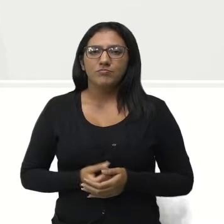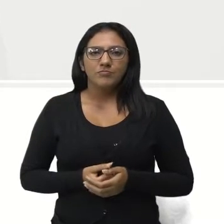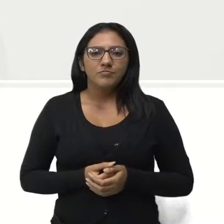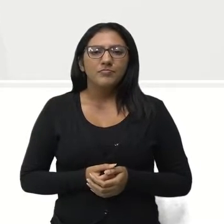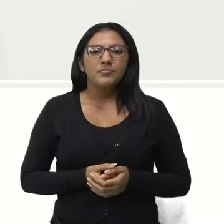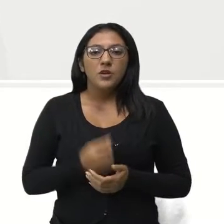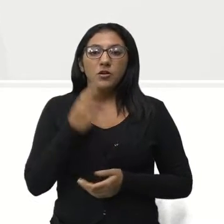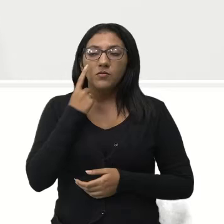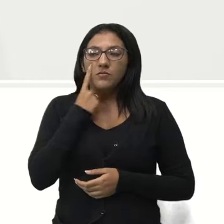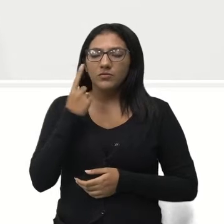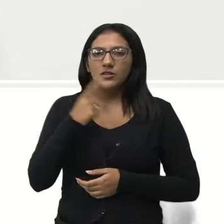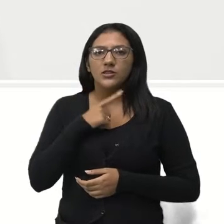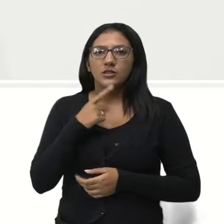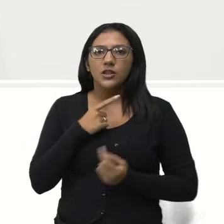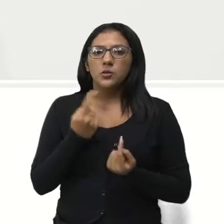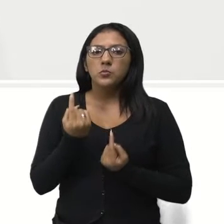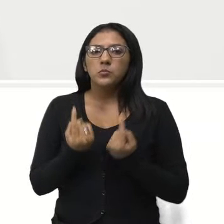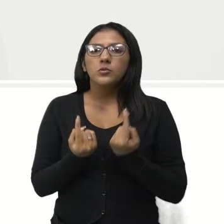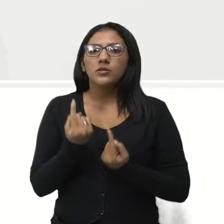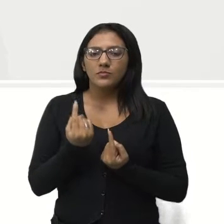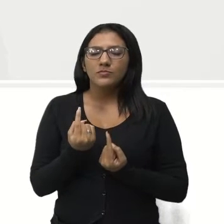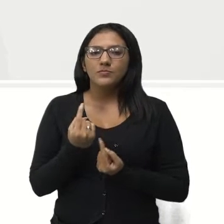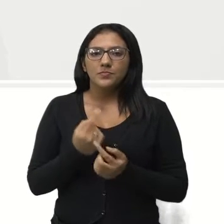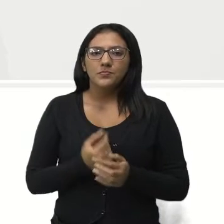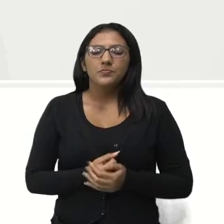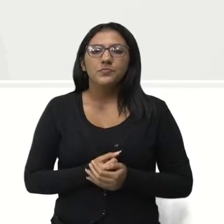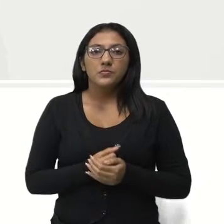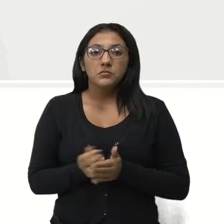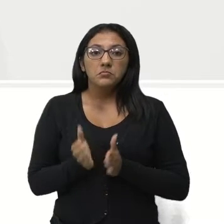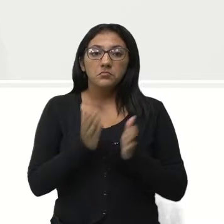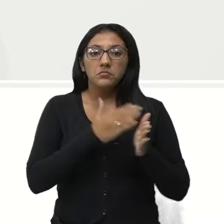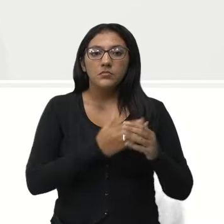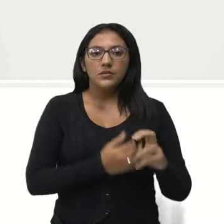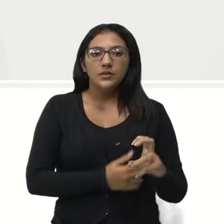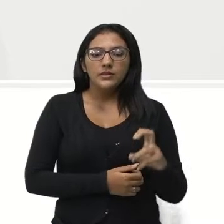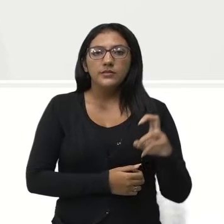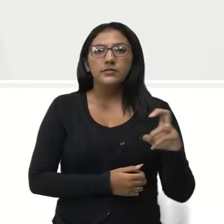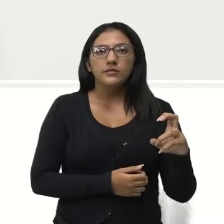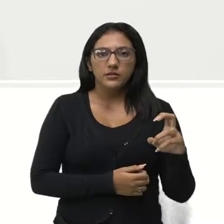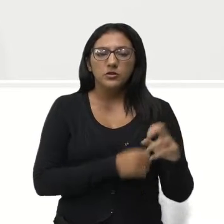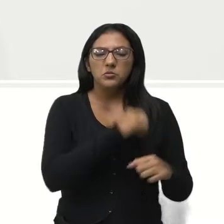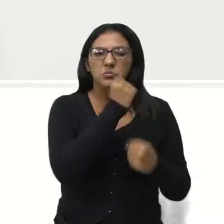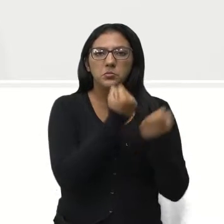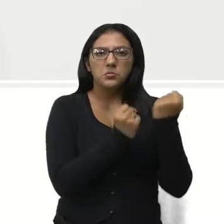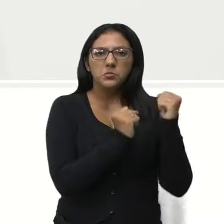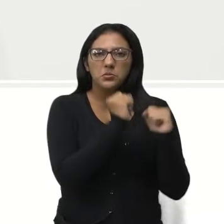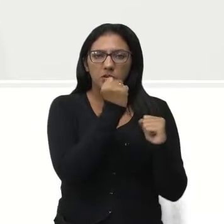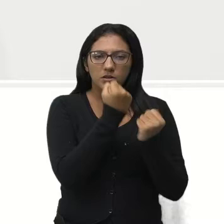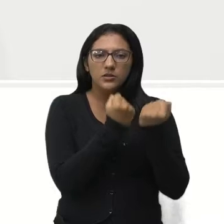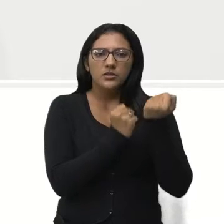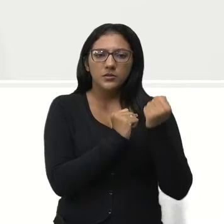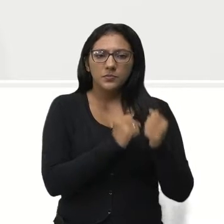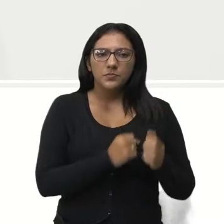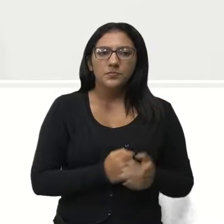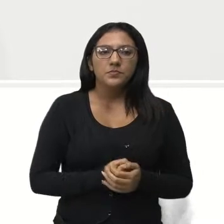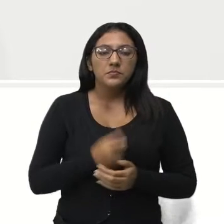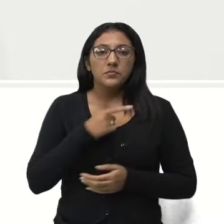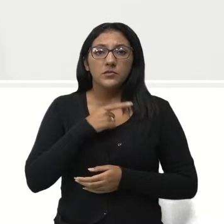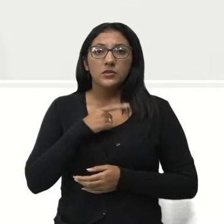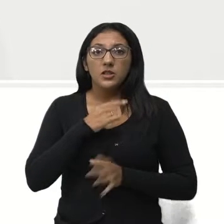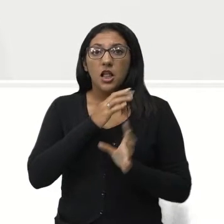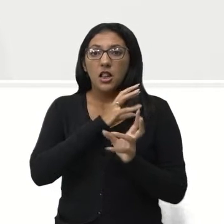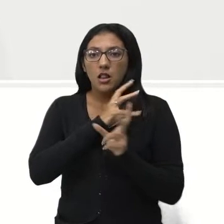Então nós temos aqui, de contexto, né? Primeiro, 5 máquinas, que ao todo produzem